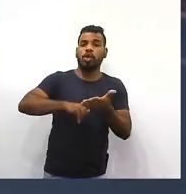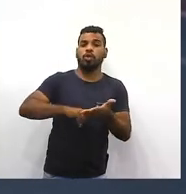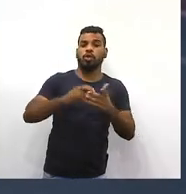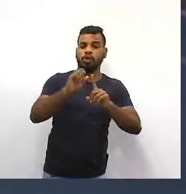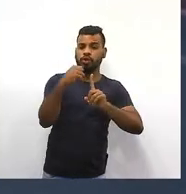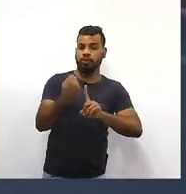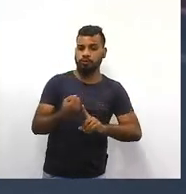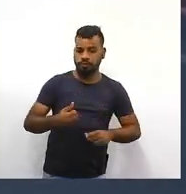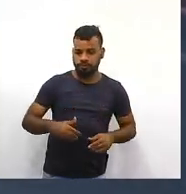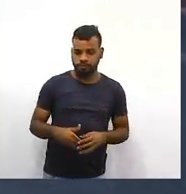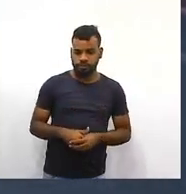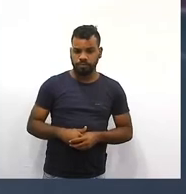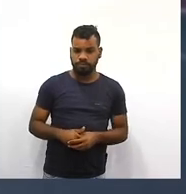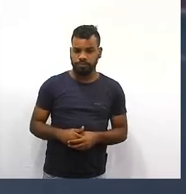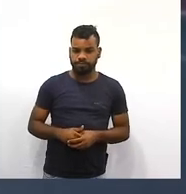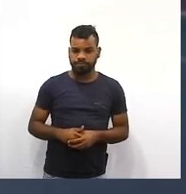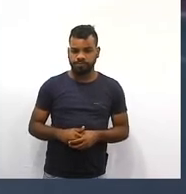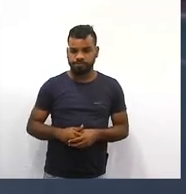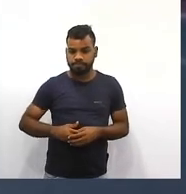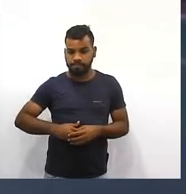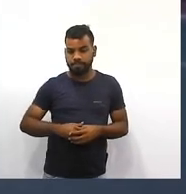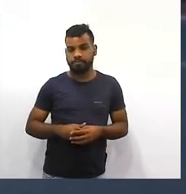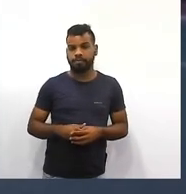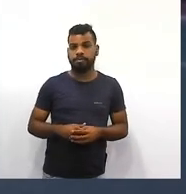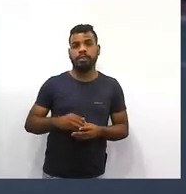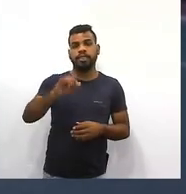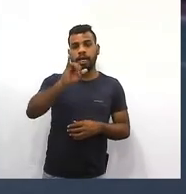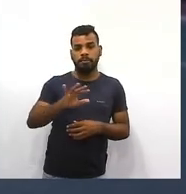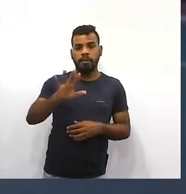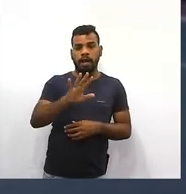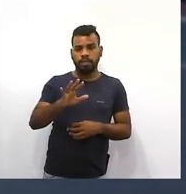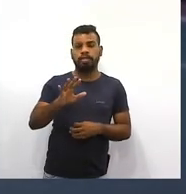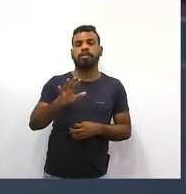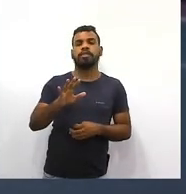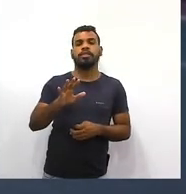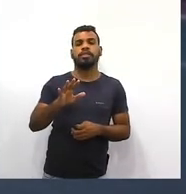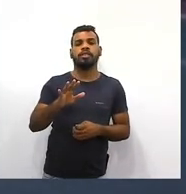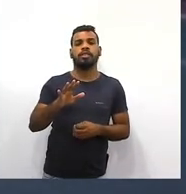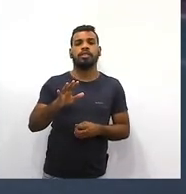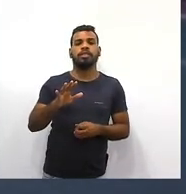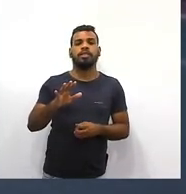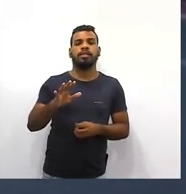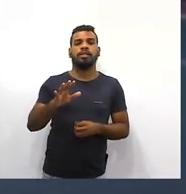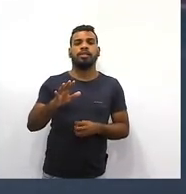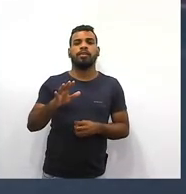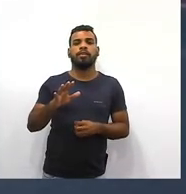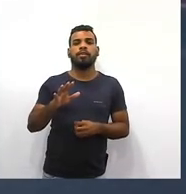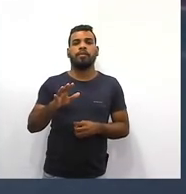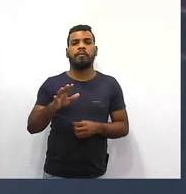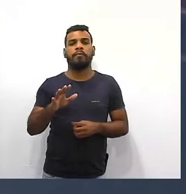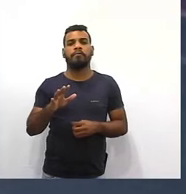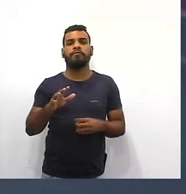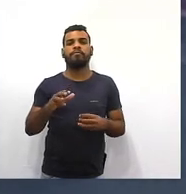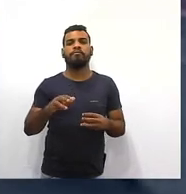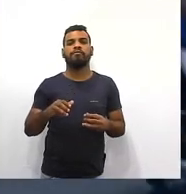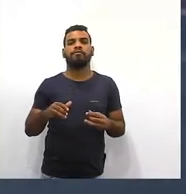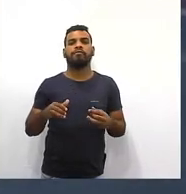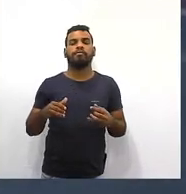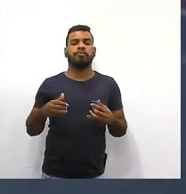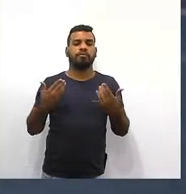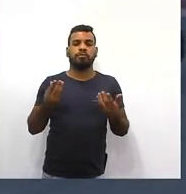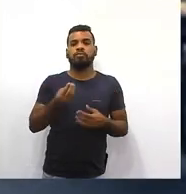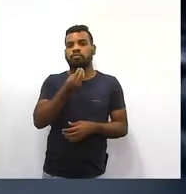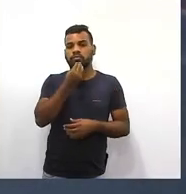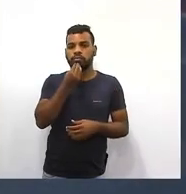beleza? Então, com essas imagens aí da Rua da Aurora, nós vamos aqui, ó, também que há